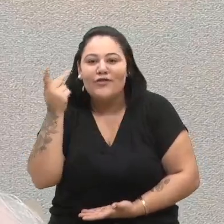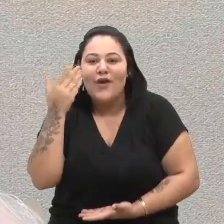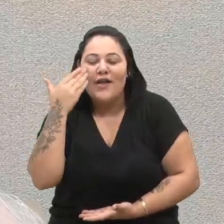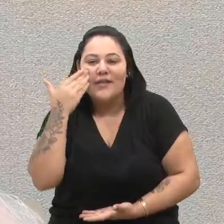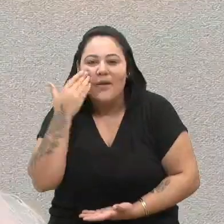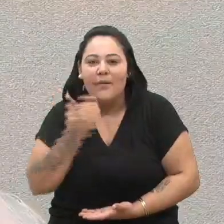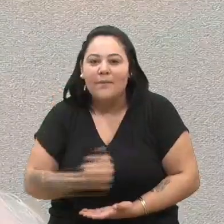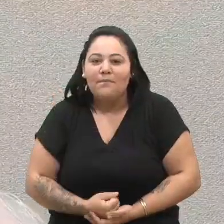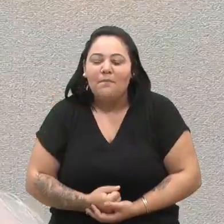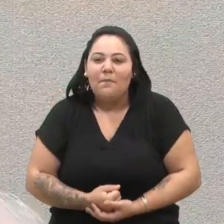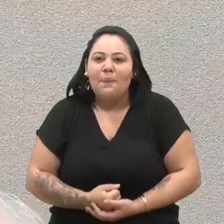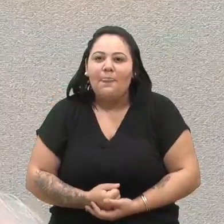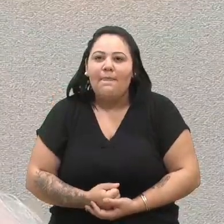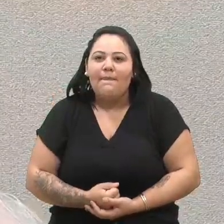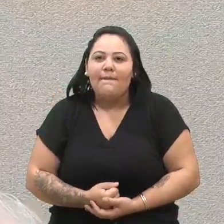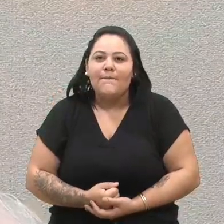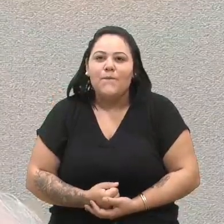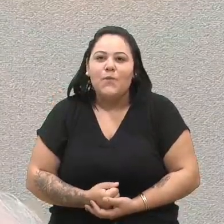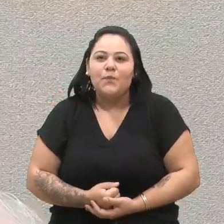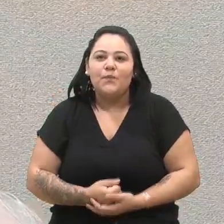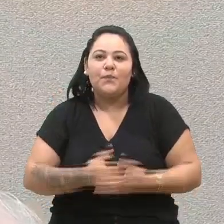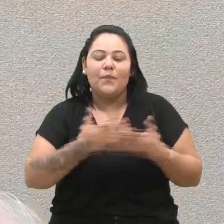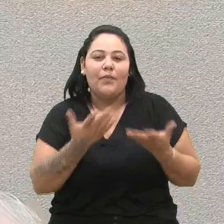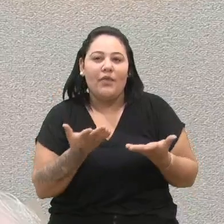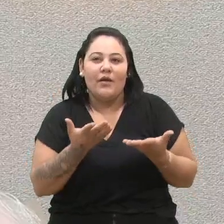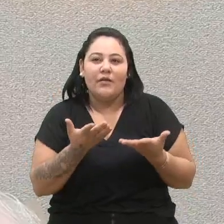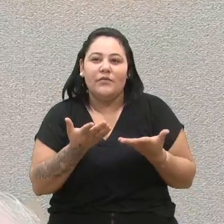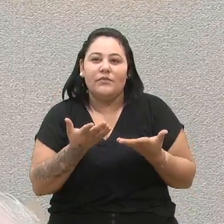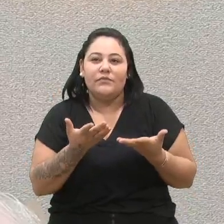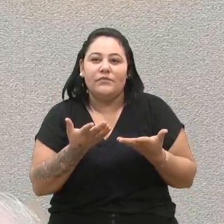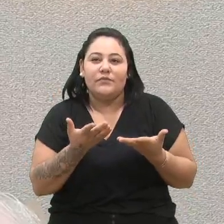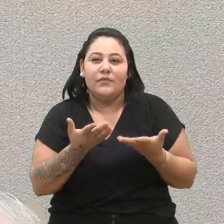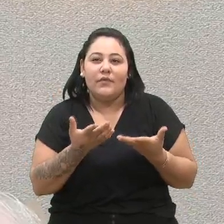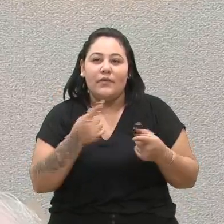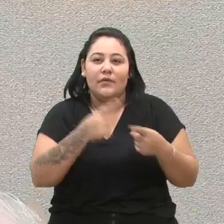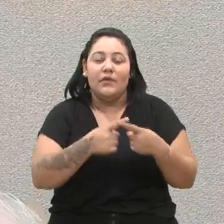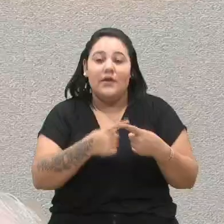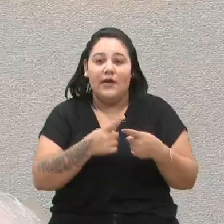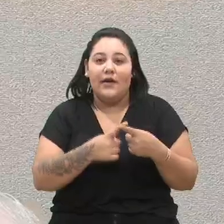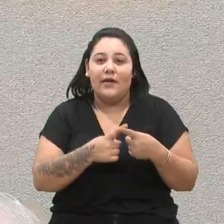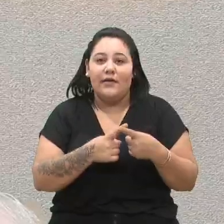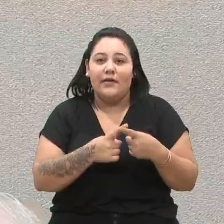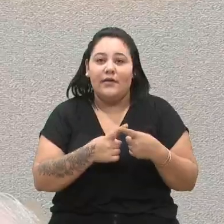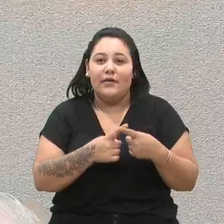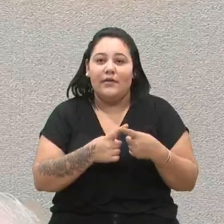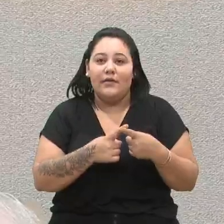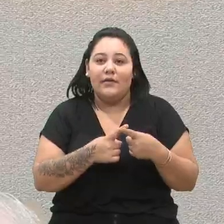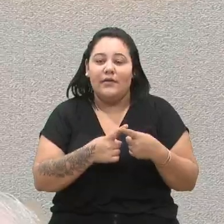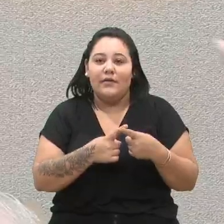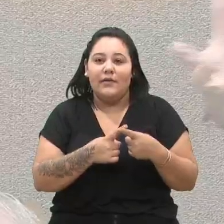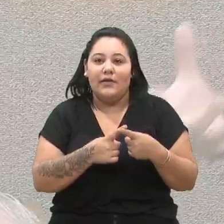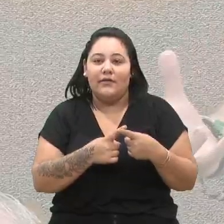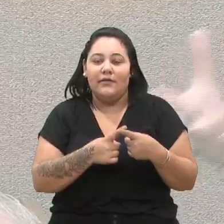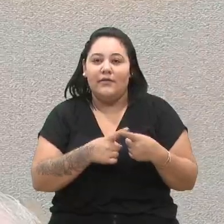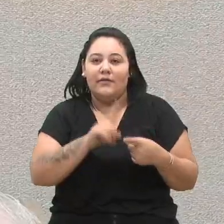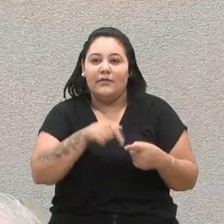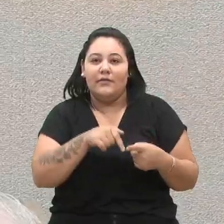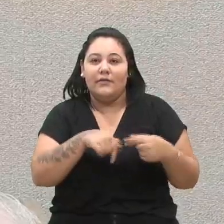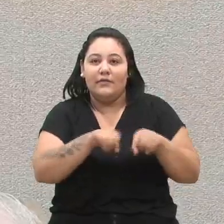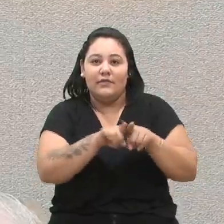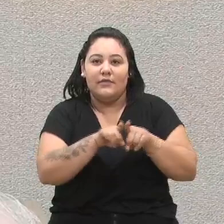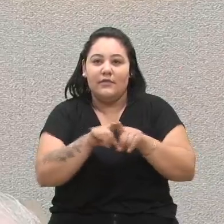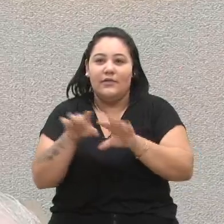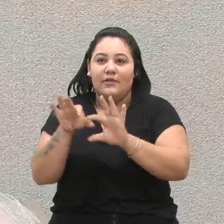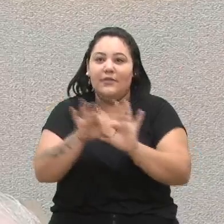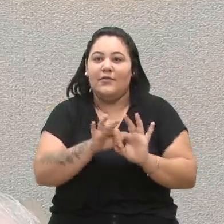meu discurso, se o projeto passar. Porque eu fiquei muito emocionado de ele vir de União da Serra,